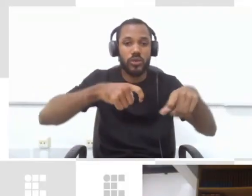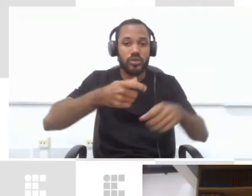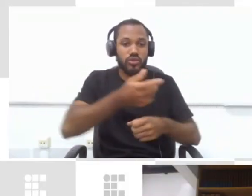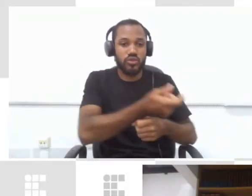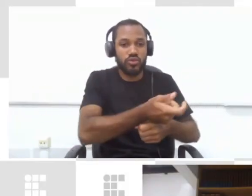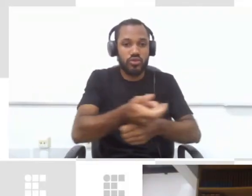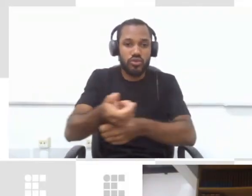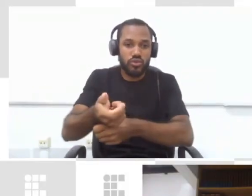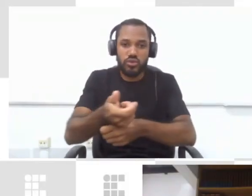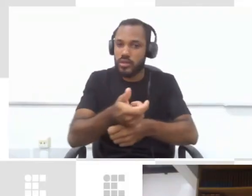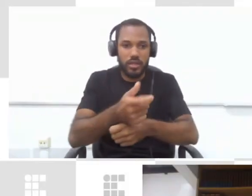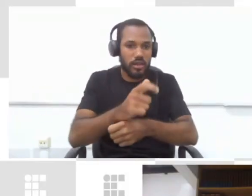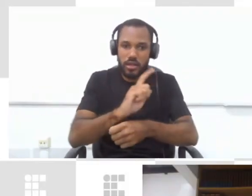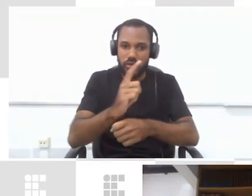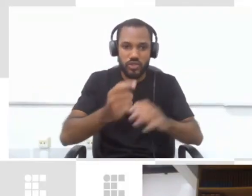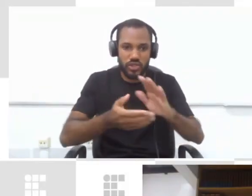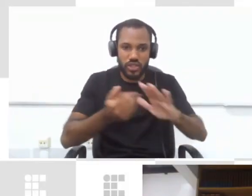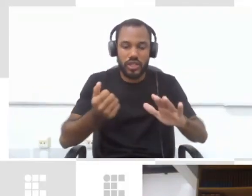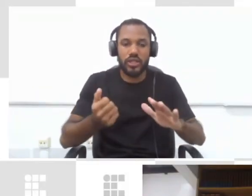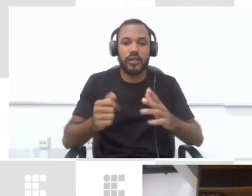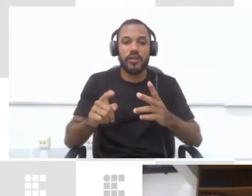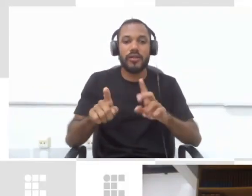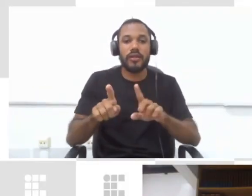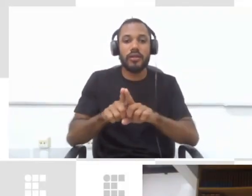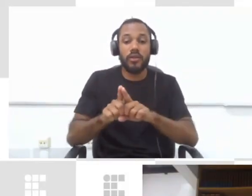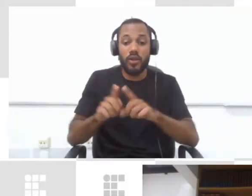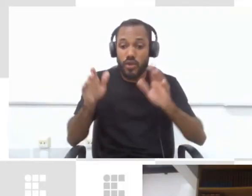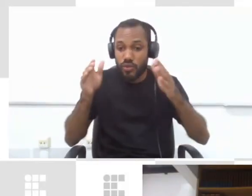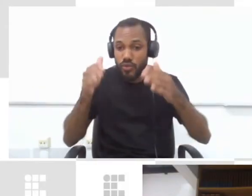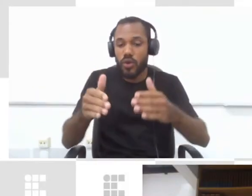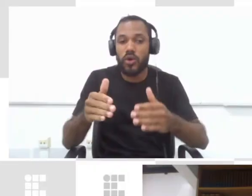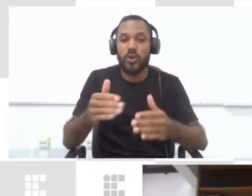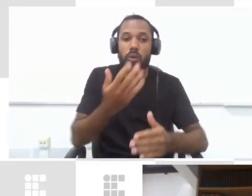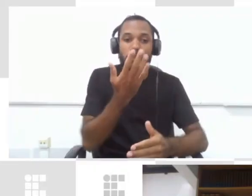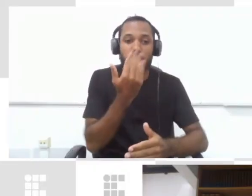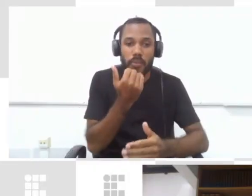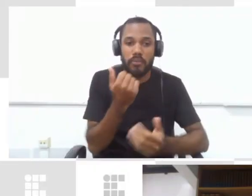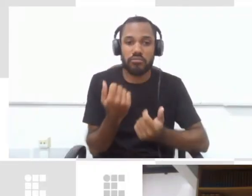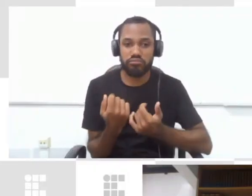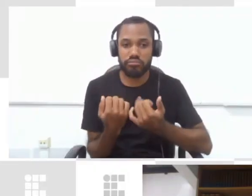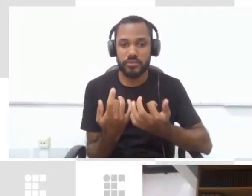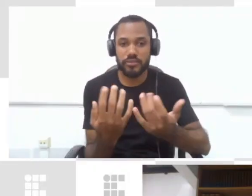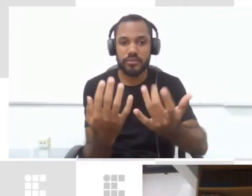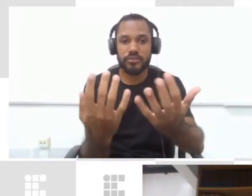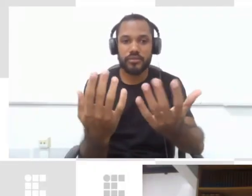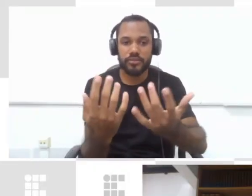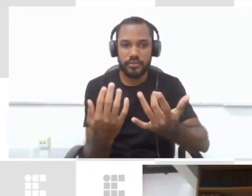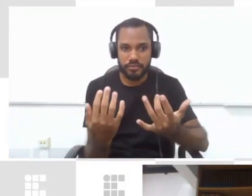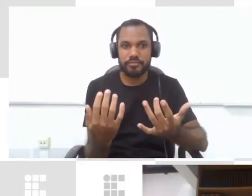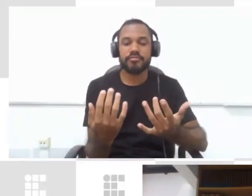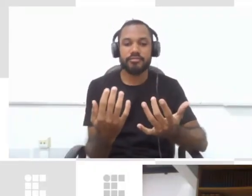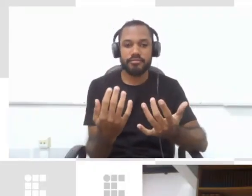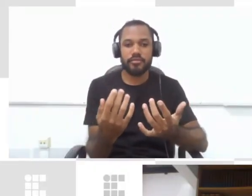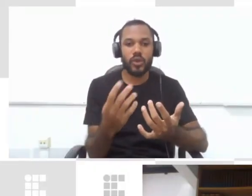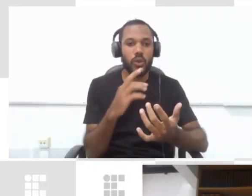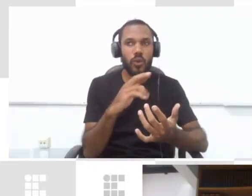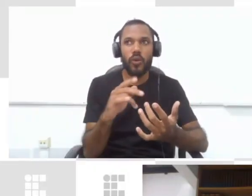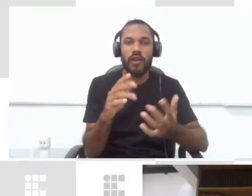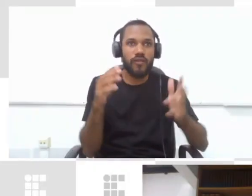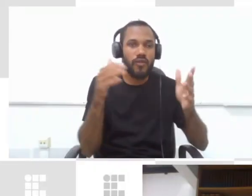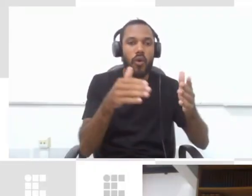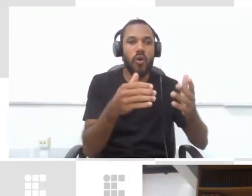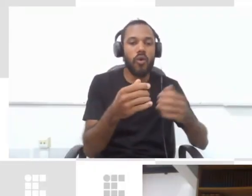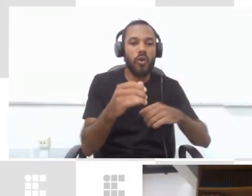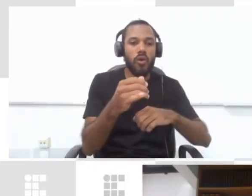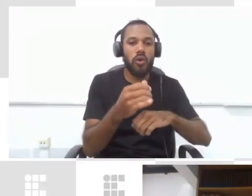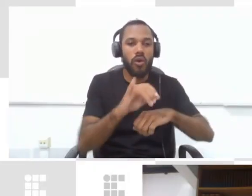para alimentação e não para a produção de commodities, que são negociadas nos mercados futuros, na Bolsa de Chicago e coisas do